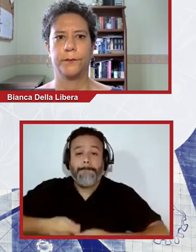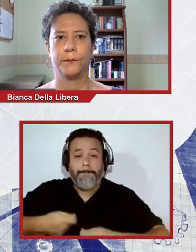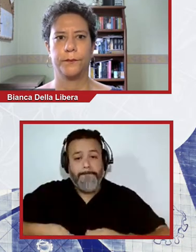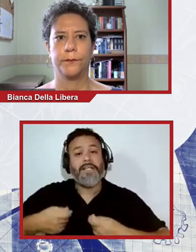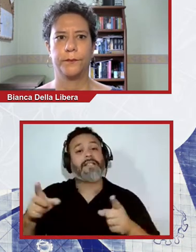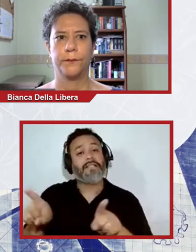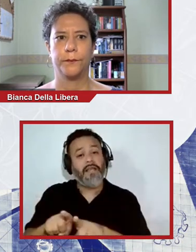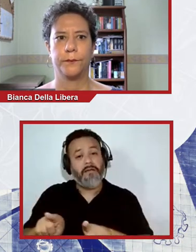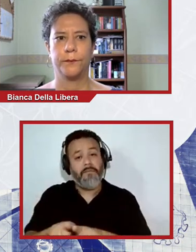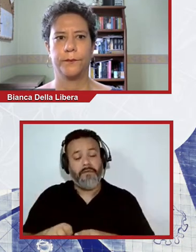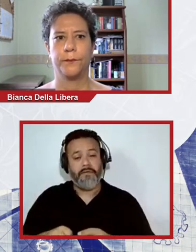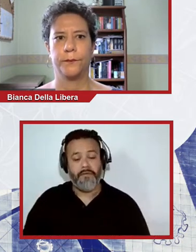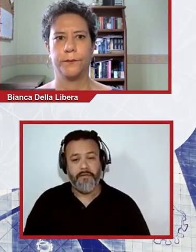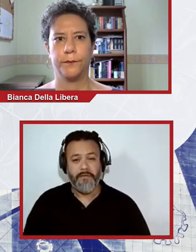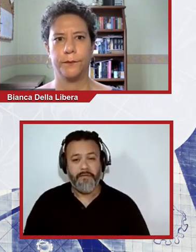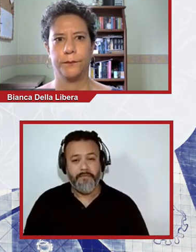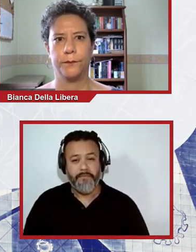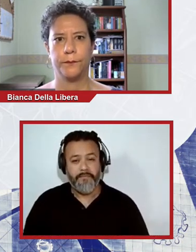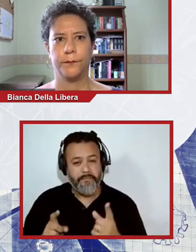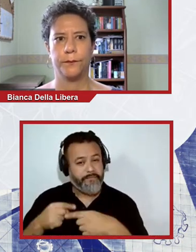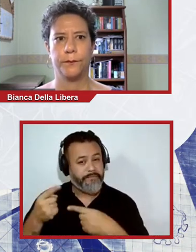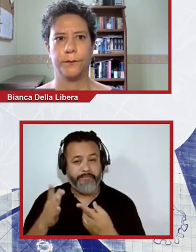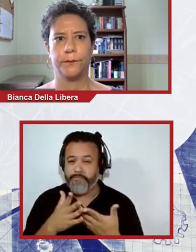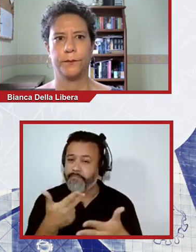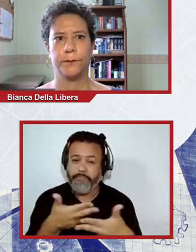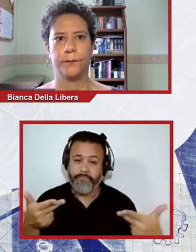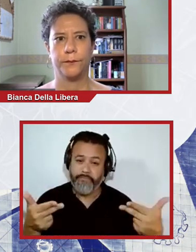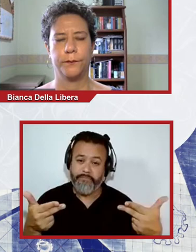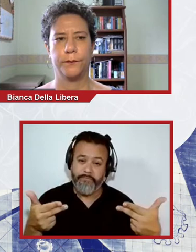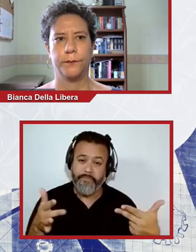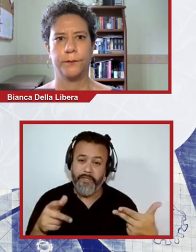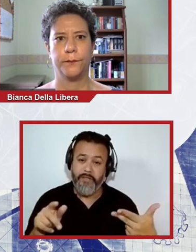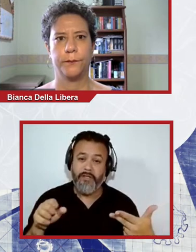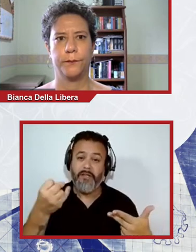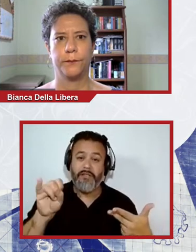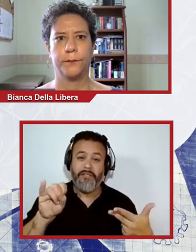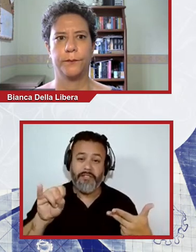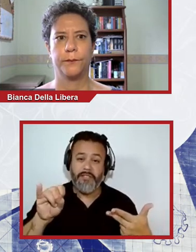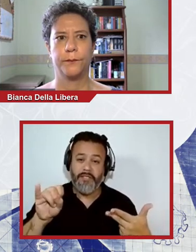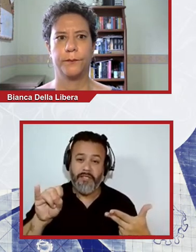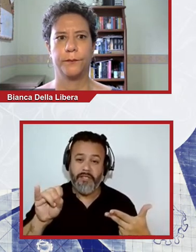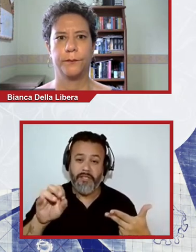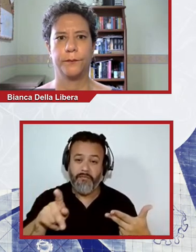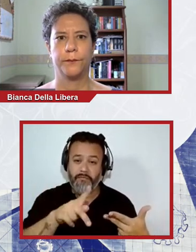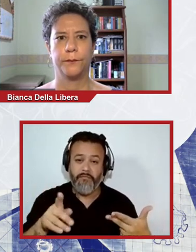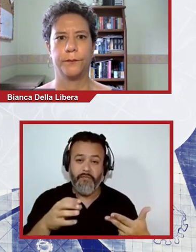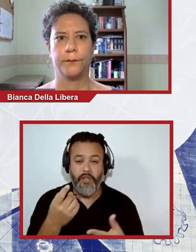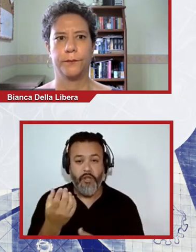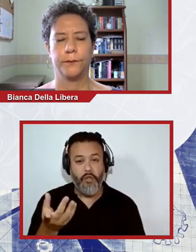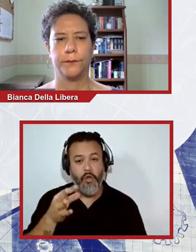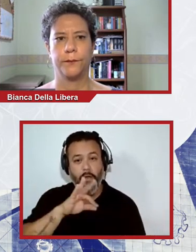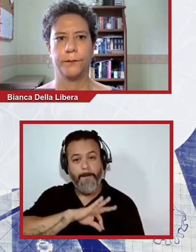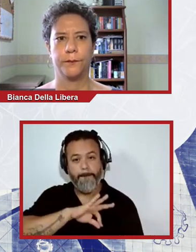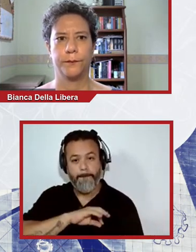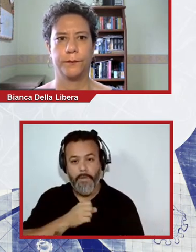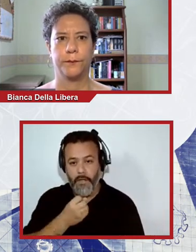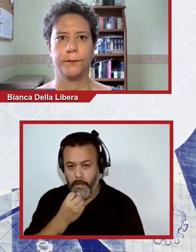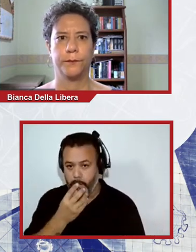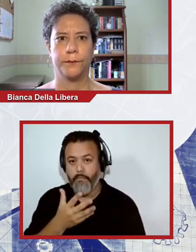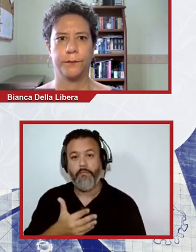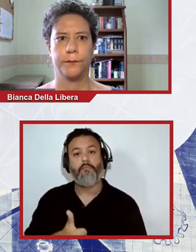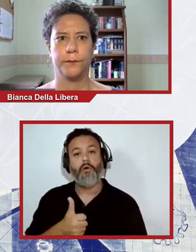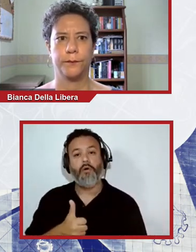é uma outra coisa, porque a gente, se tiver professores bem pagos e profissionais de tecnologia que